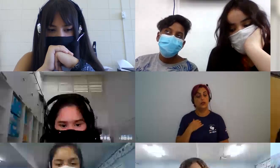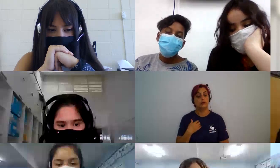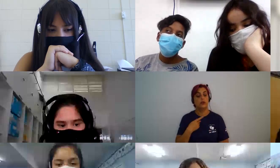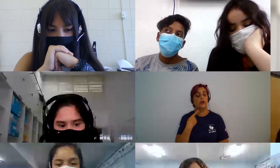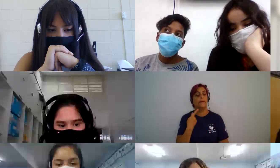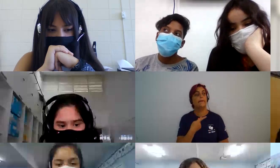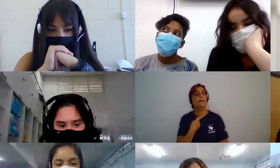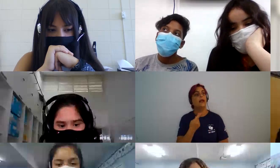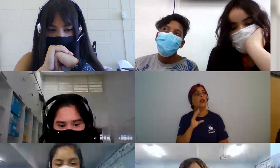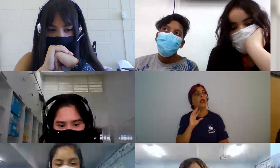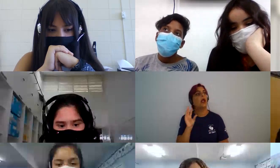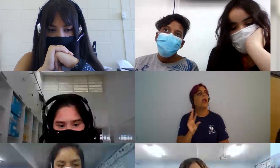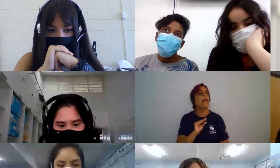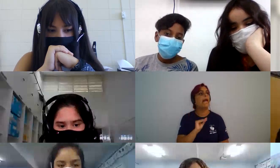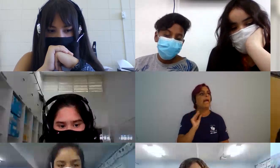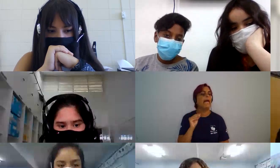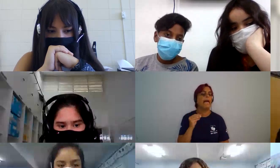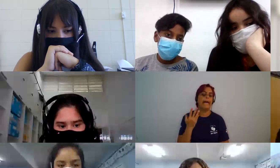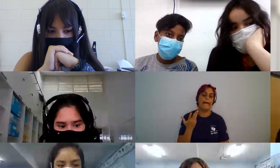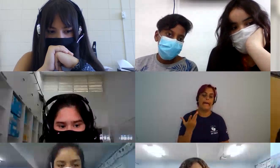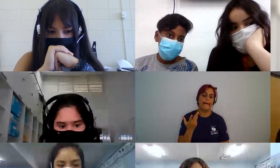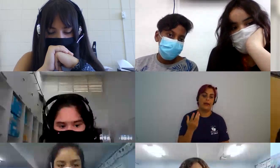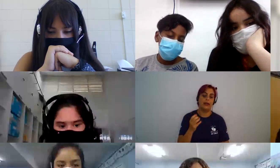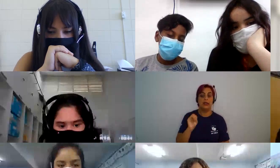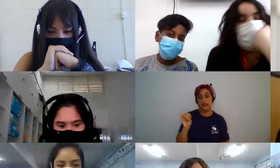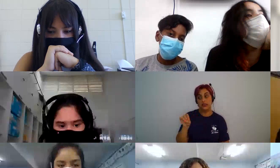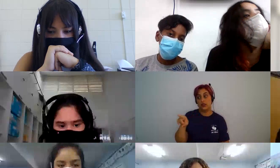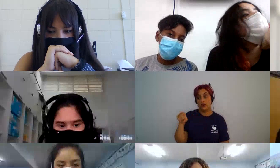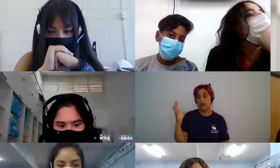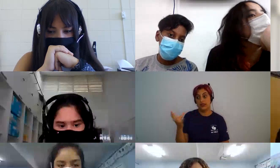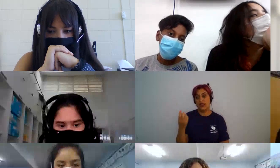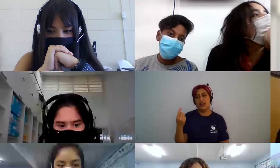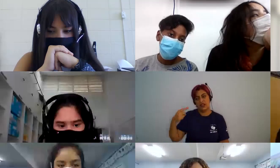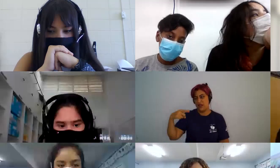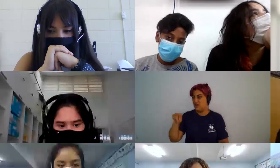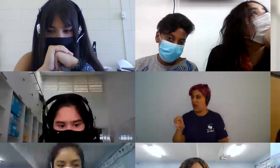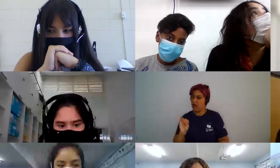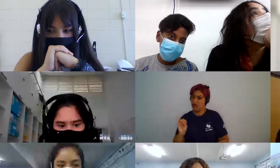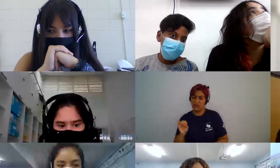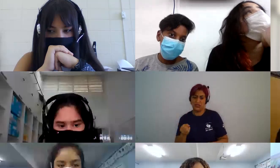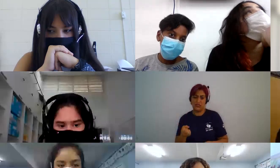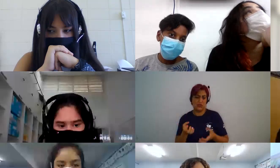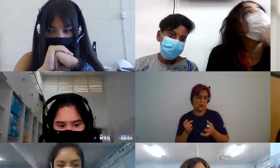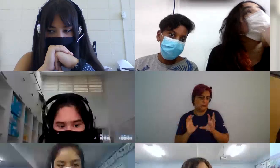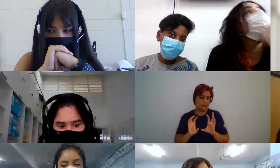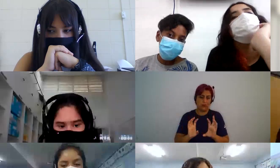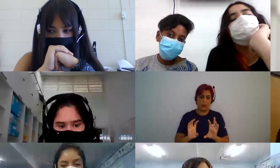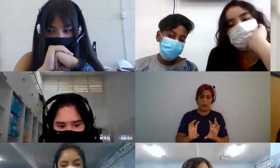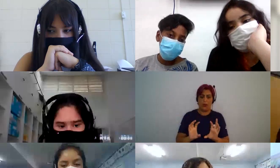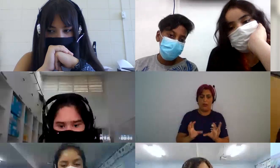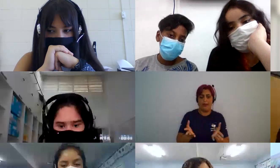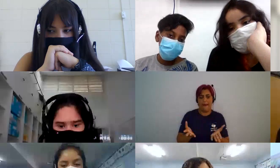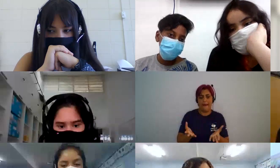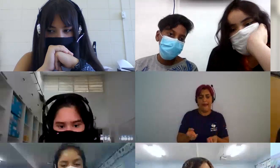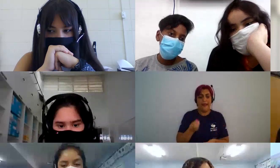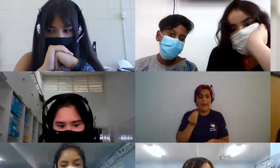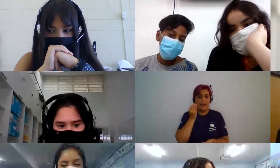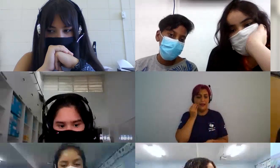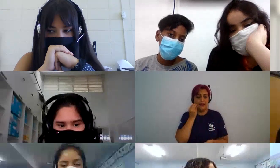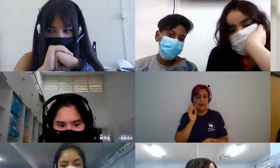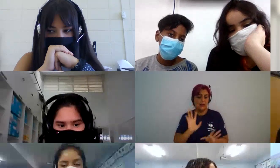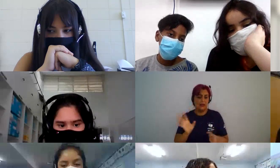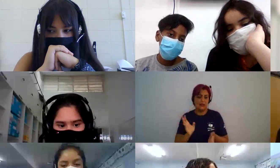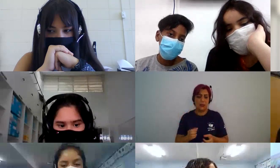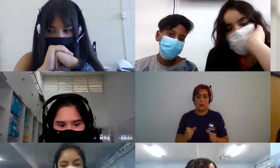assim, como se você quiser, você vai. Se você não quiser, tenta ou fica quieto